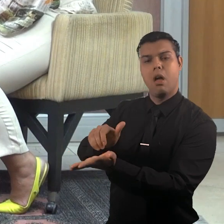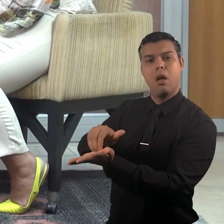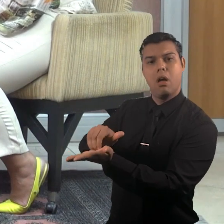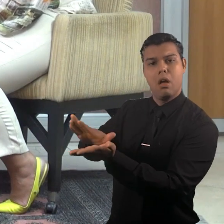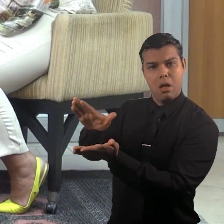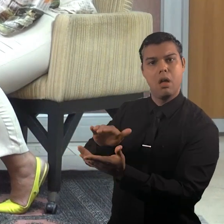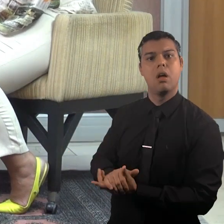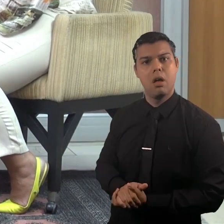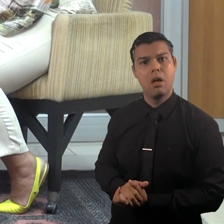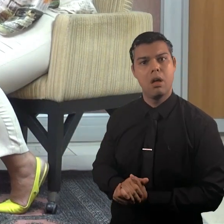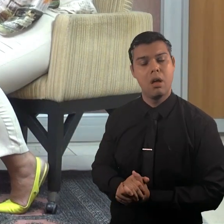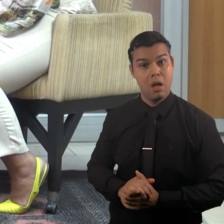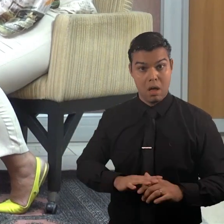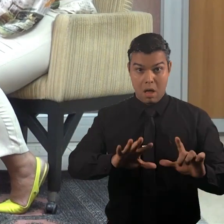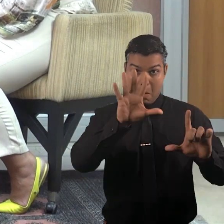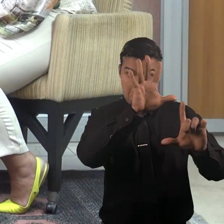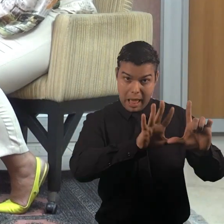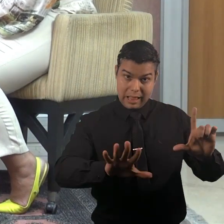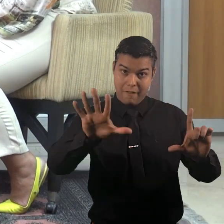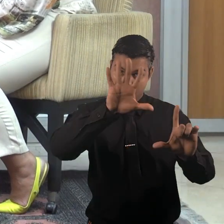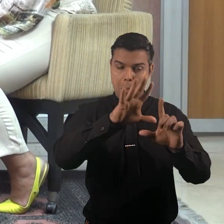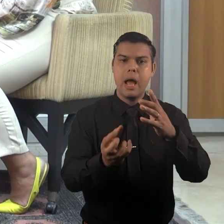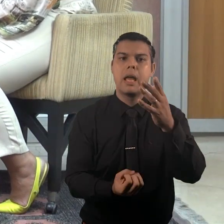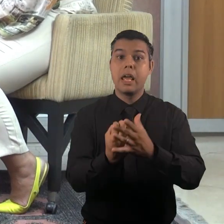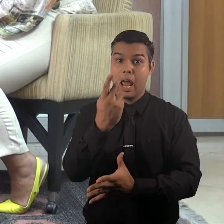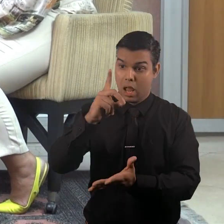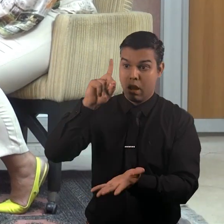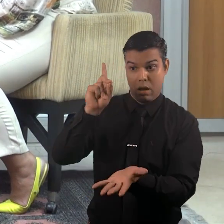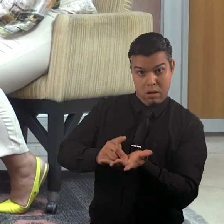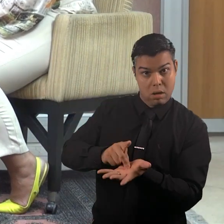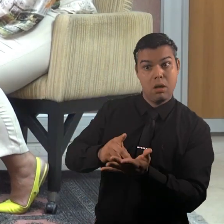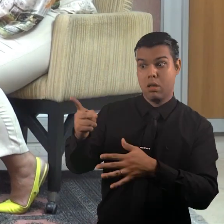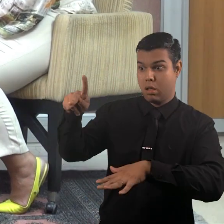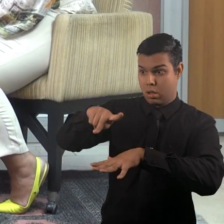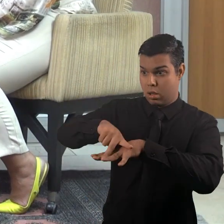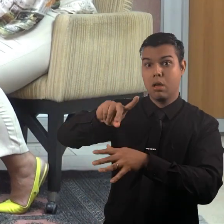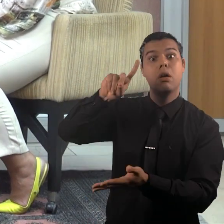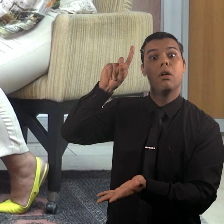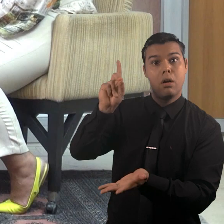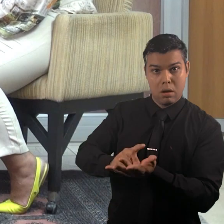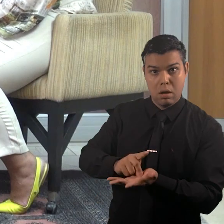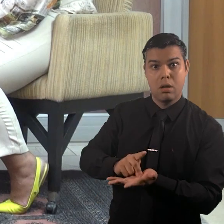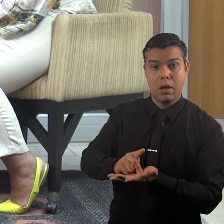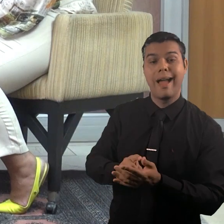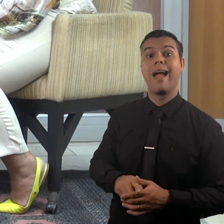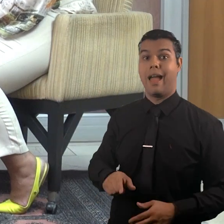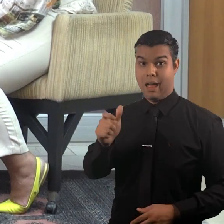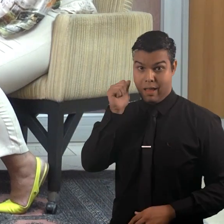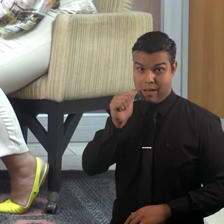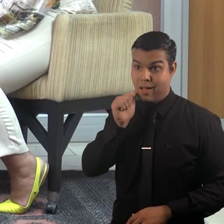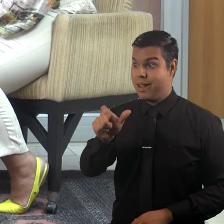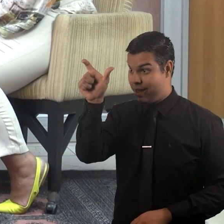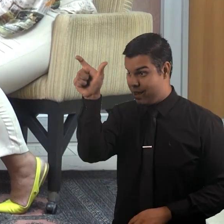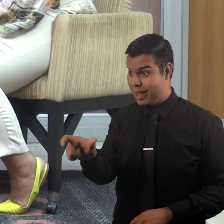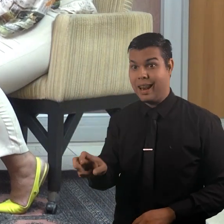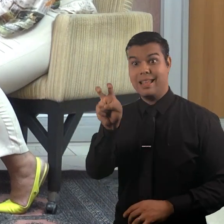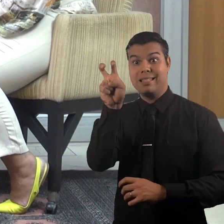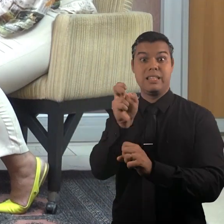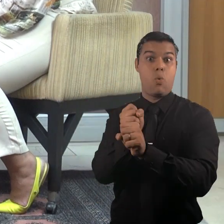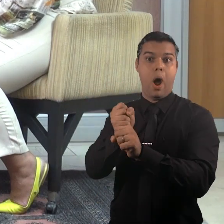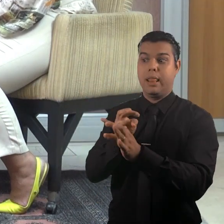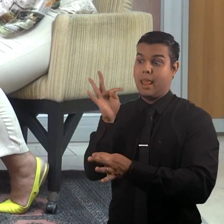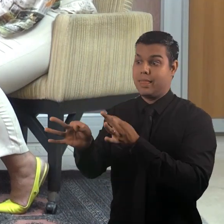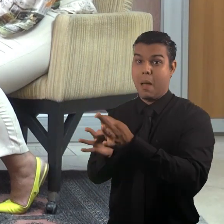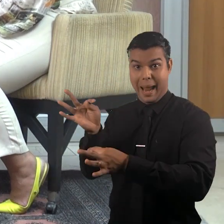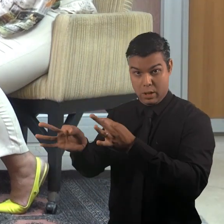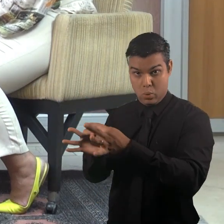Dispensa discriminatória. Essa plataforma é baseada num caso real, de uma paciente real. Essa paciente ficou